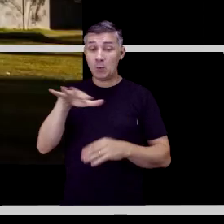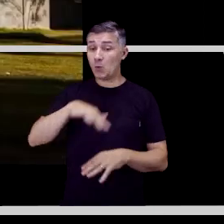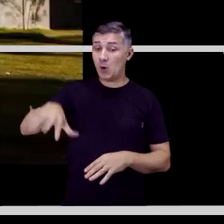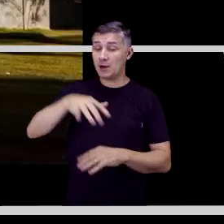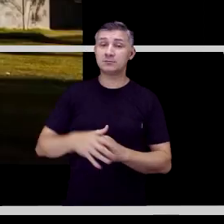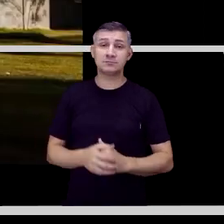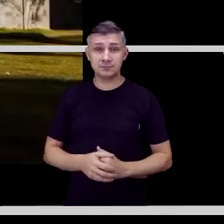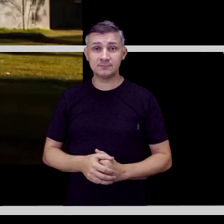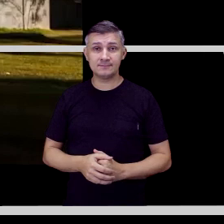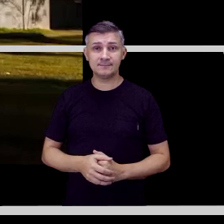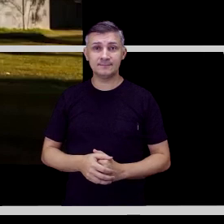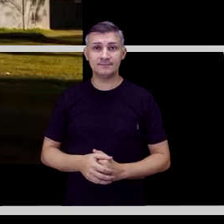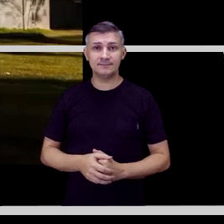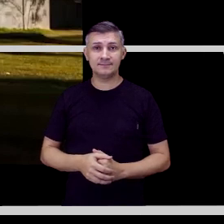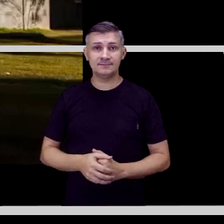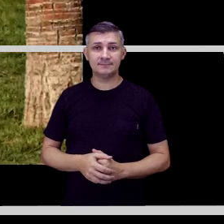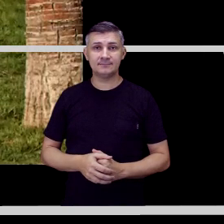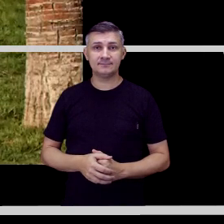os ambientes.